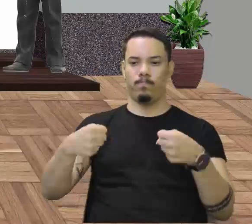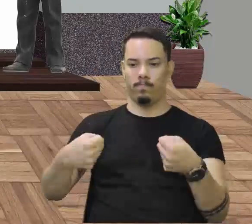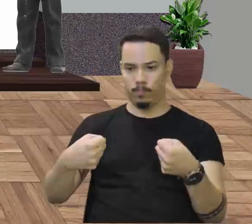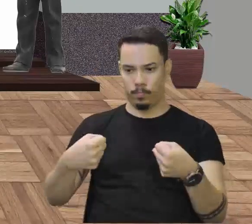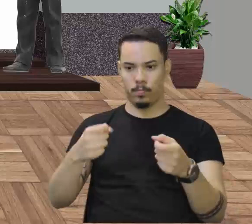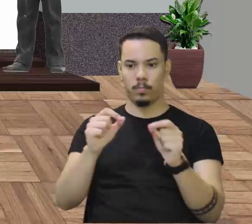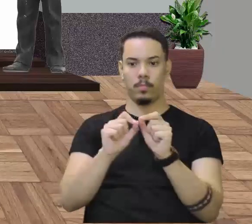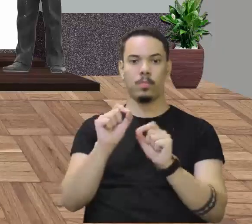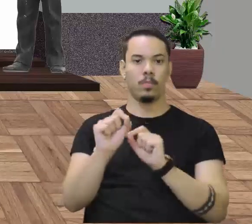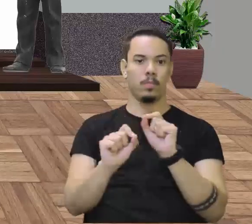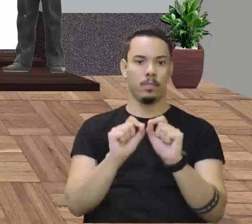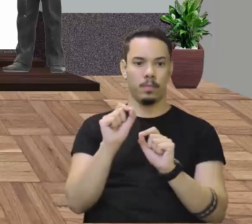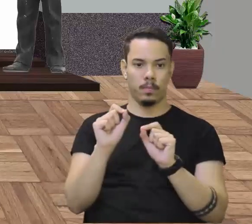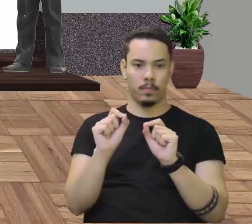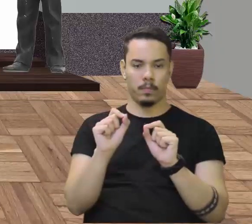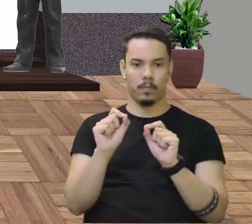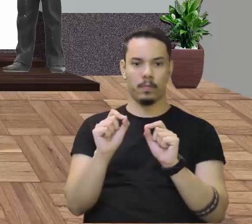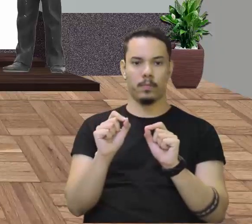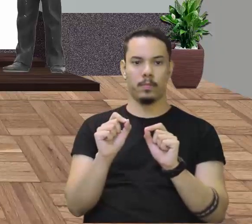que foi